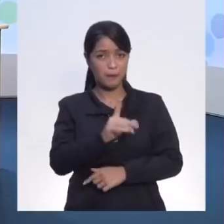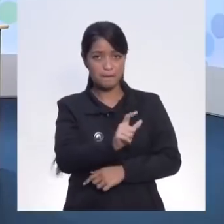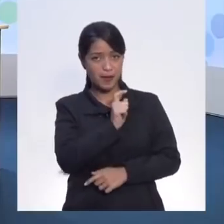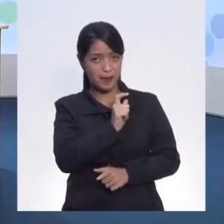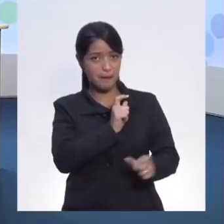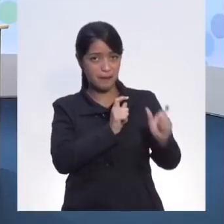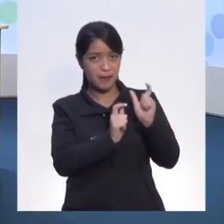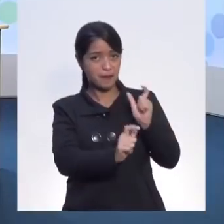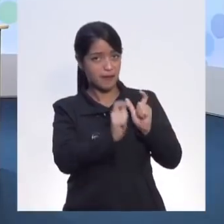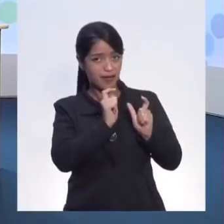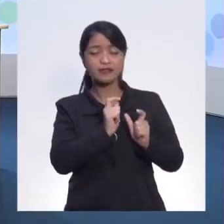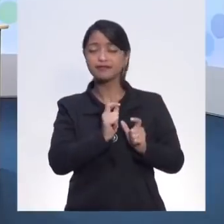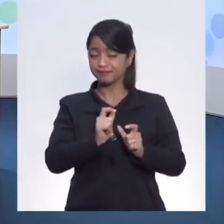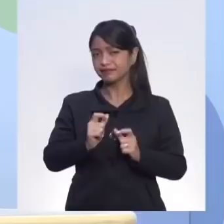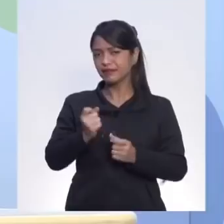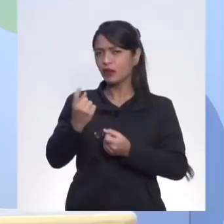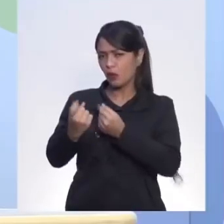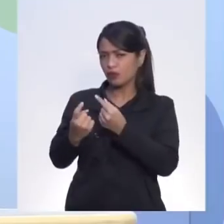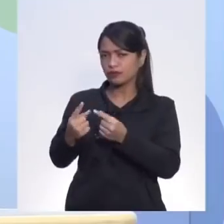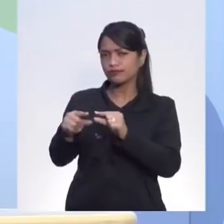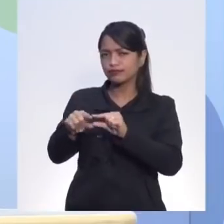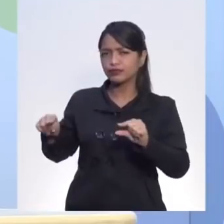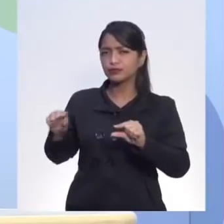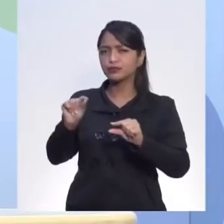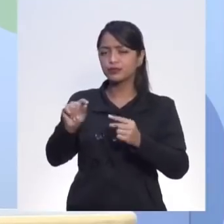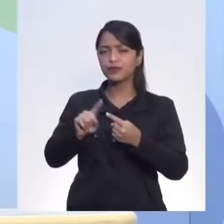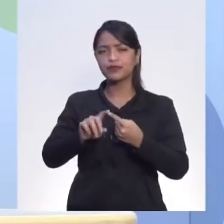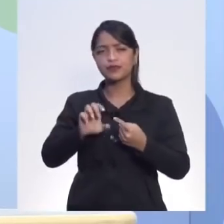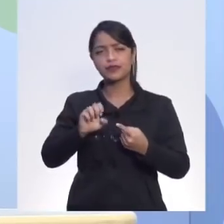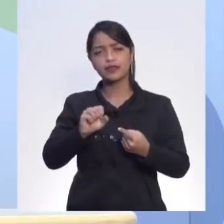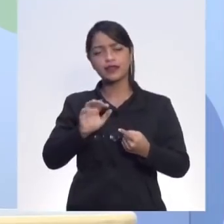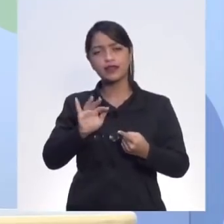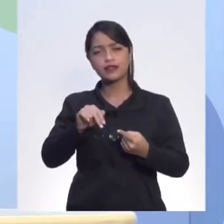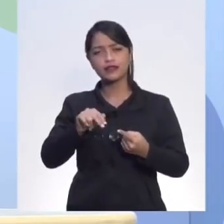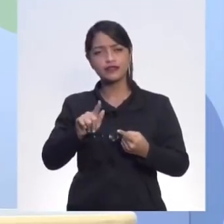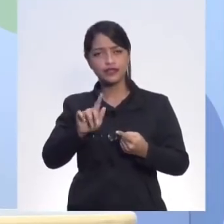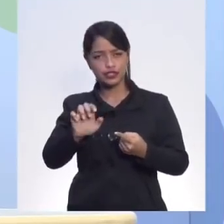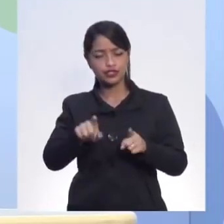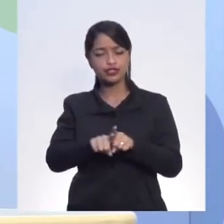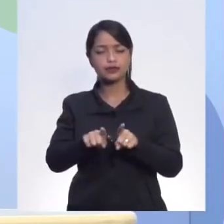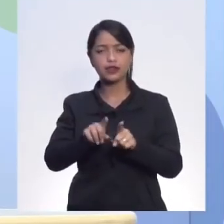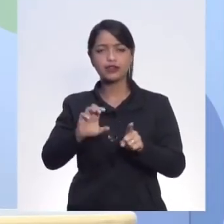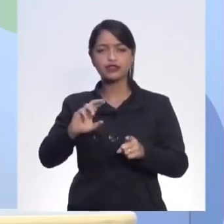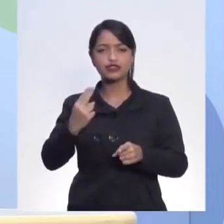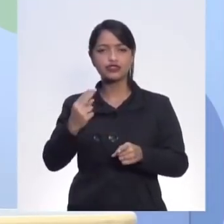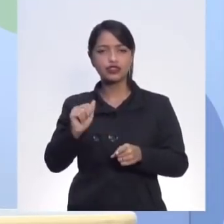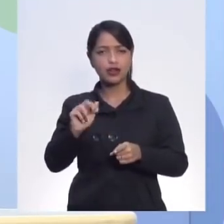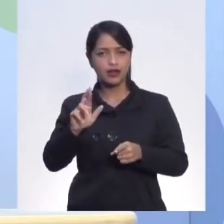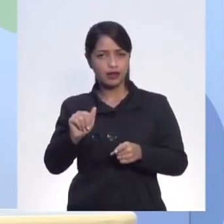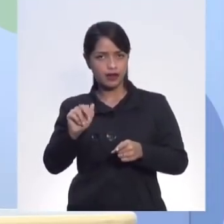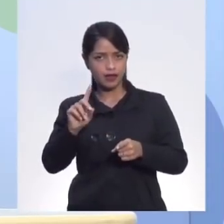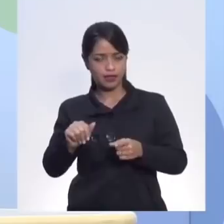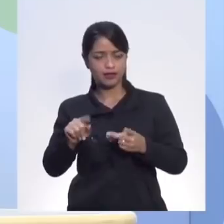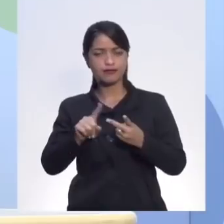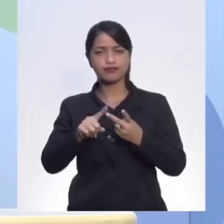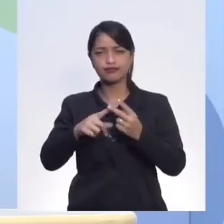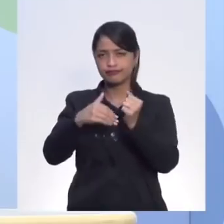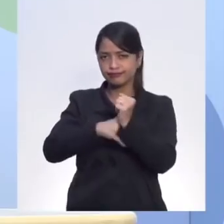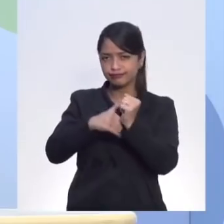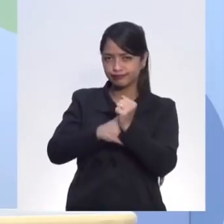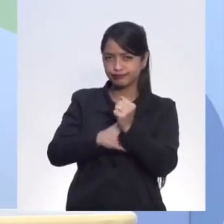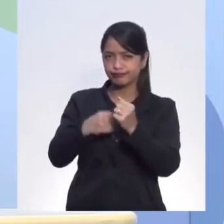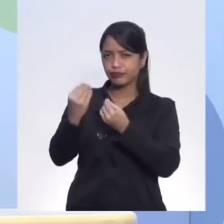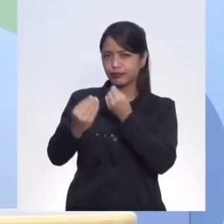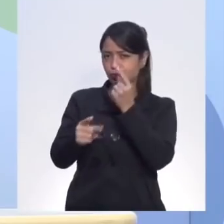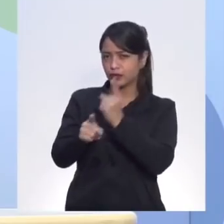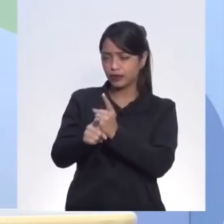Entendi. Vamos lá, mas alguns colocaram também. Esfinge, charada, charada e enigmas. Aí o Caio colocou assim, enigma da esfinge